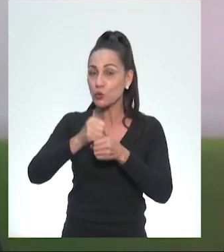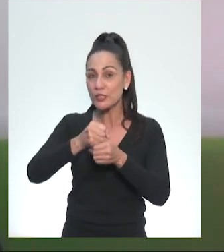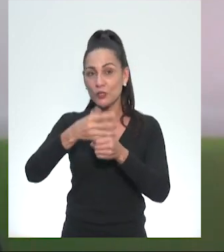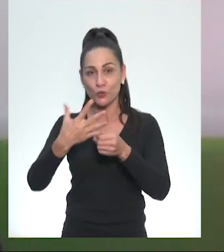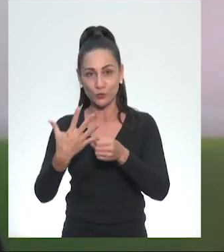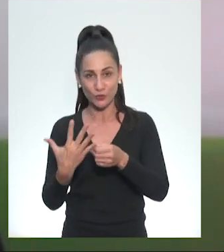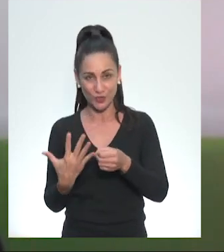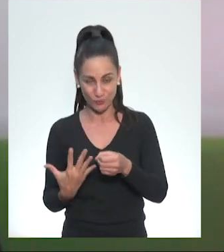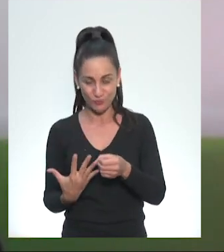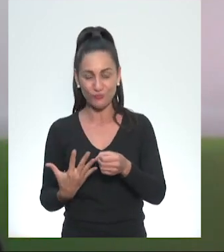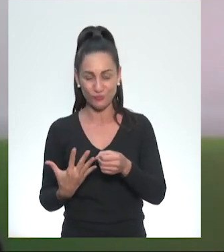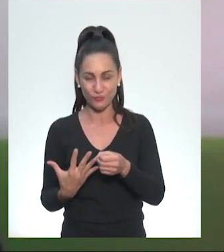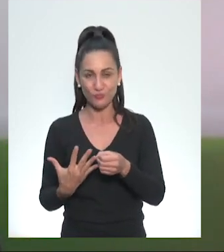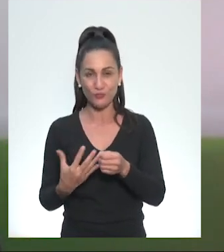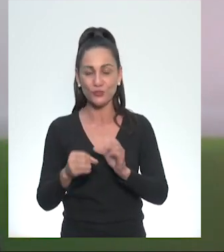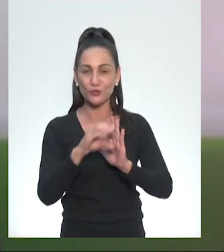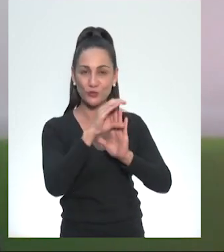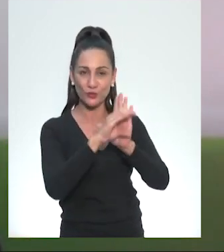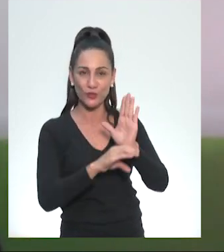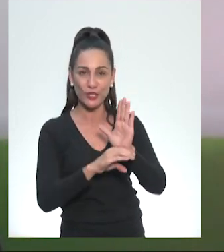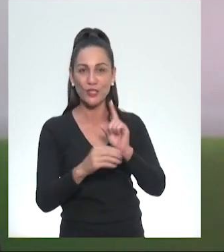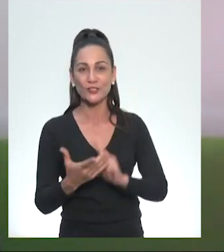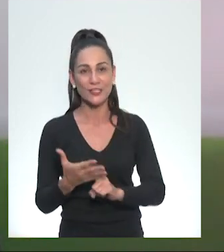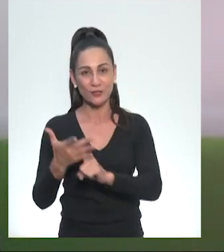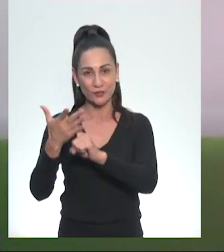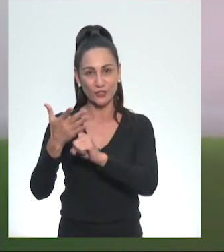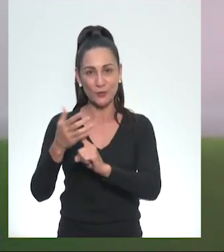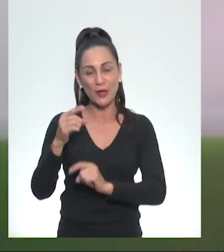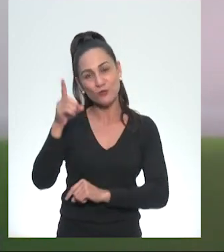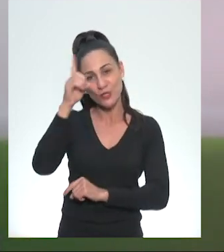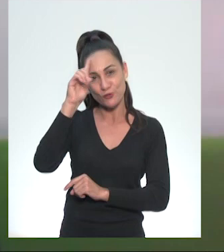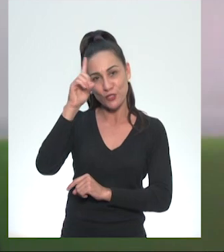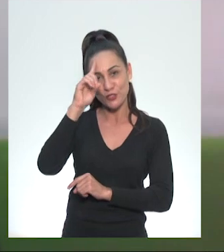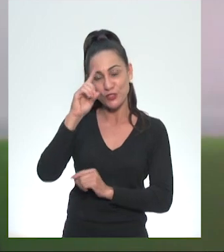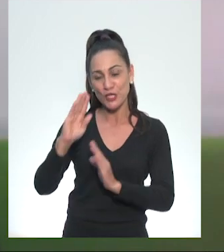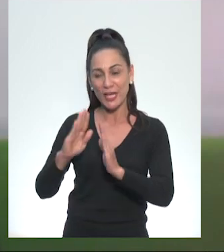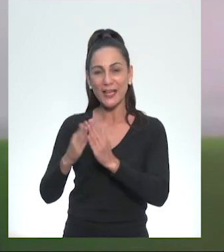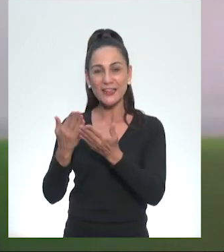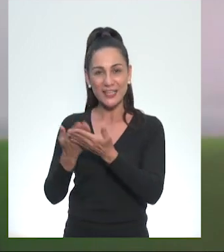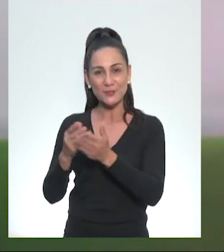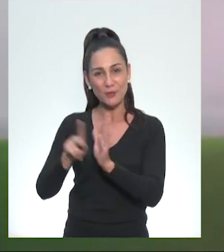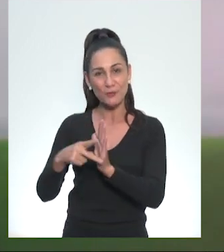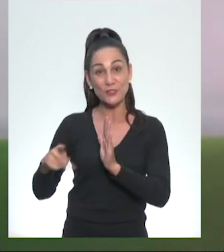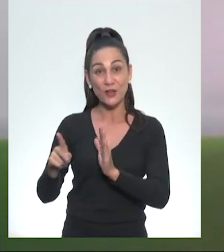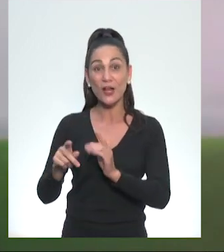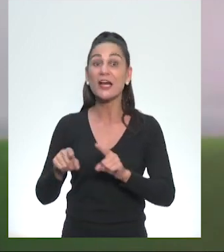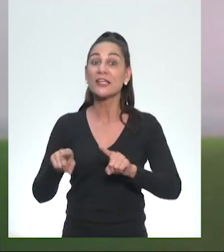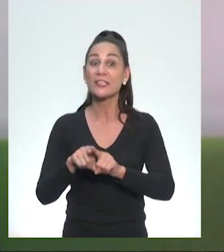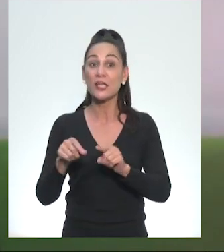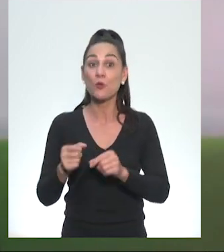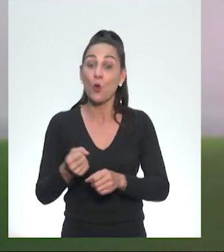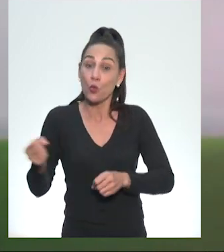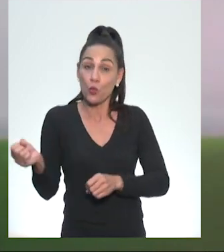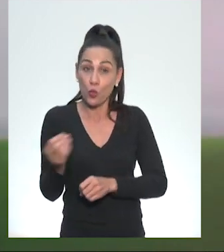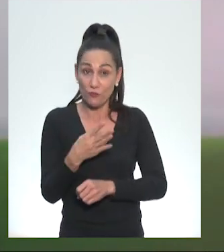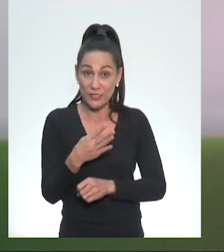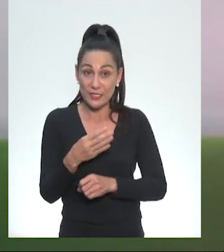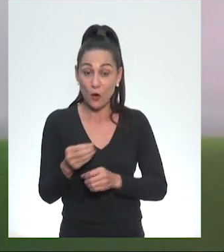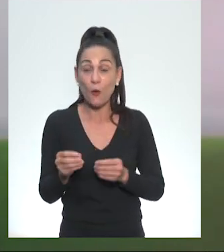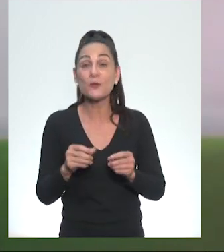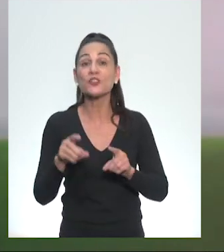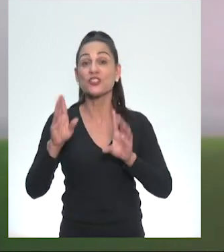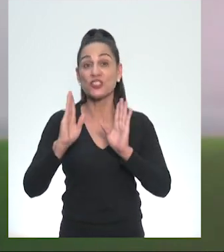nosso conteúdo de nosso currículo de tecnologia para o seu dia a dia aí na escola. Então, nós temos um hub de inovação voltado